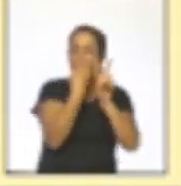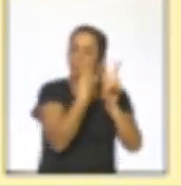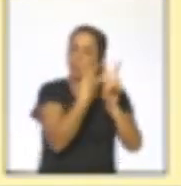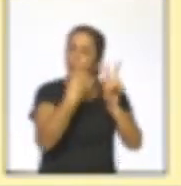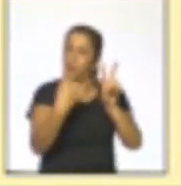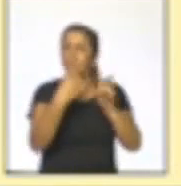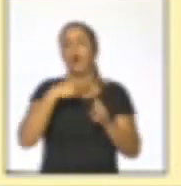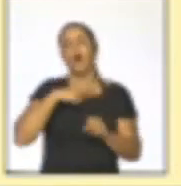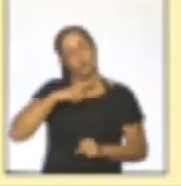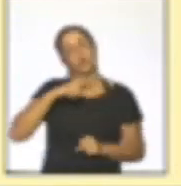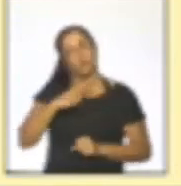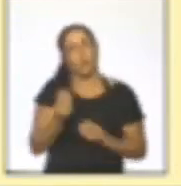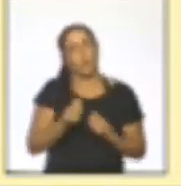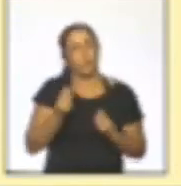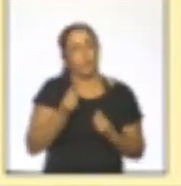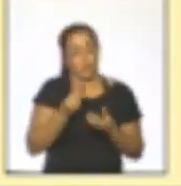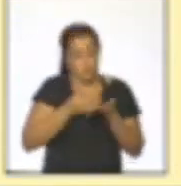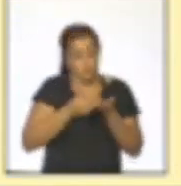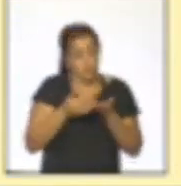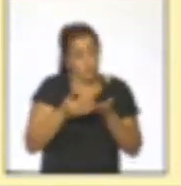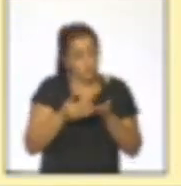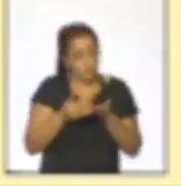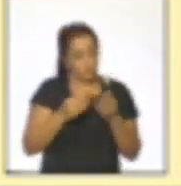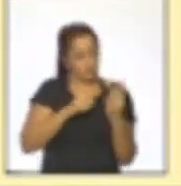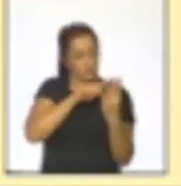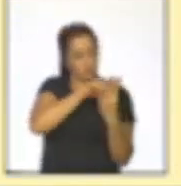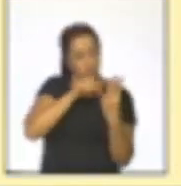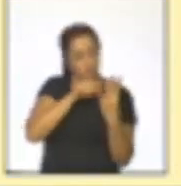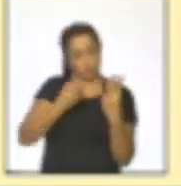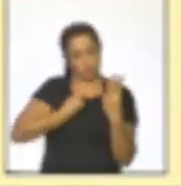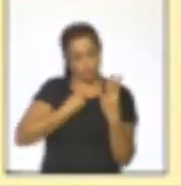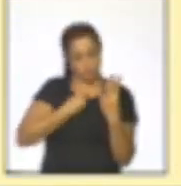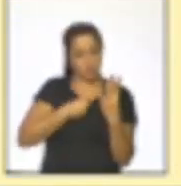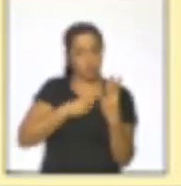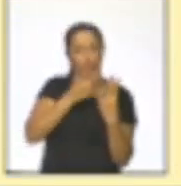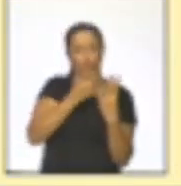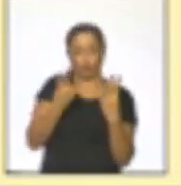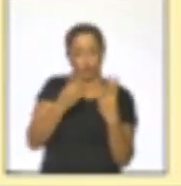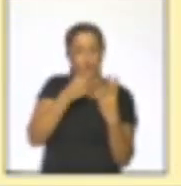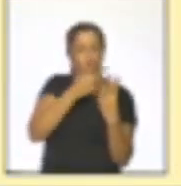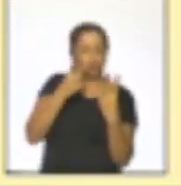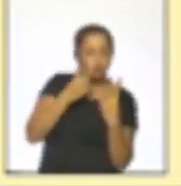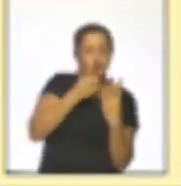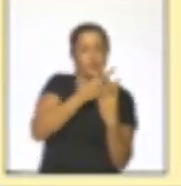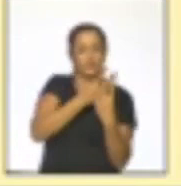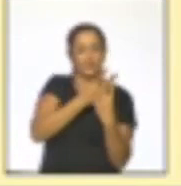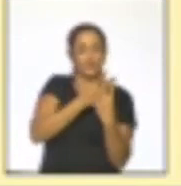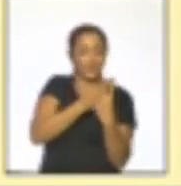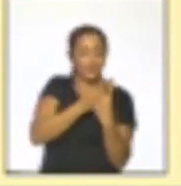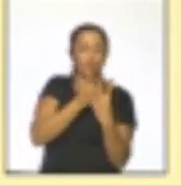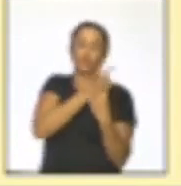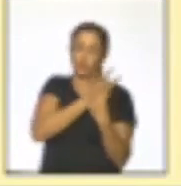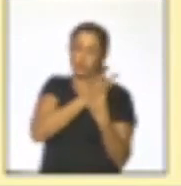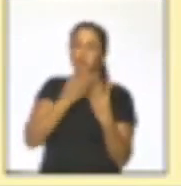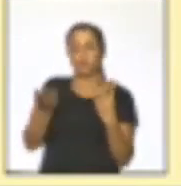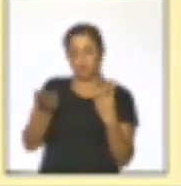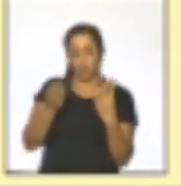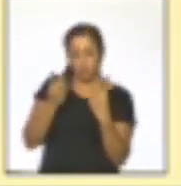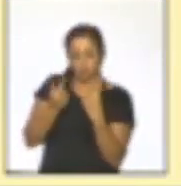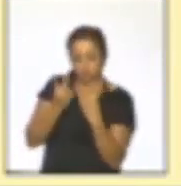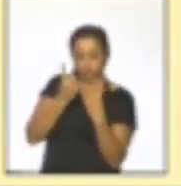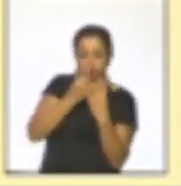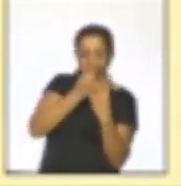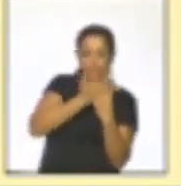Primeiro passo, você tem três números, você vai separar de 2 em 2, da direita para a esquerda.